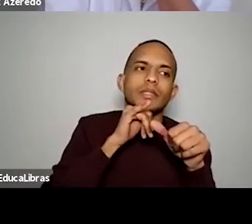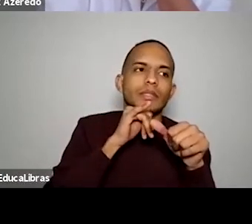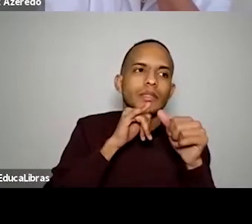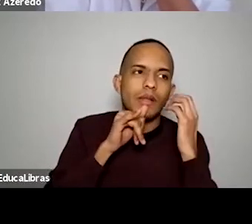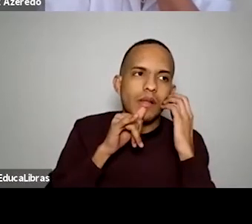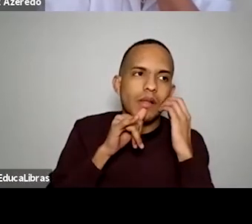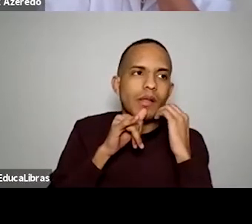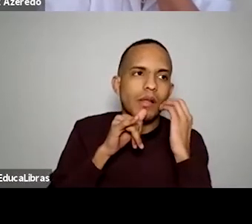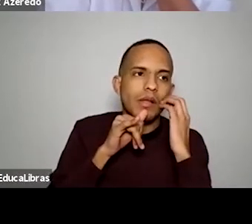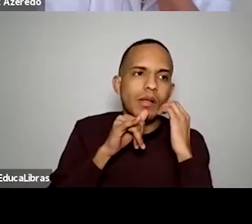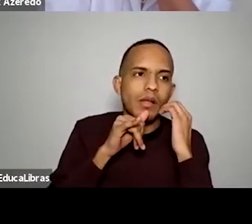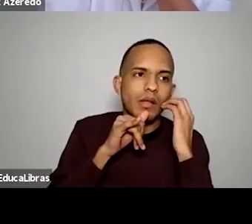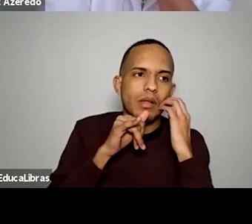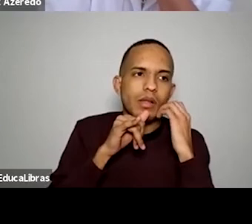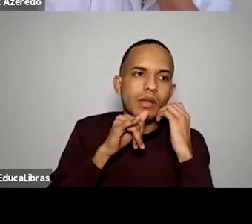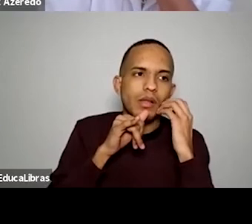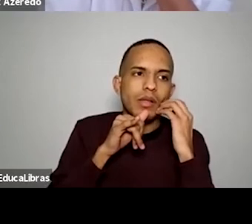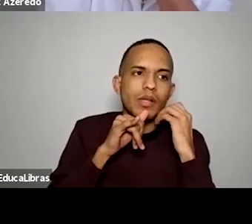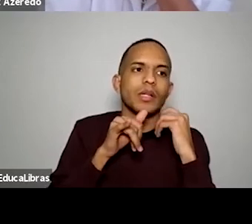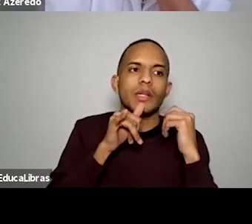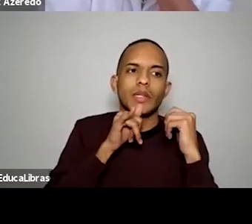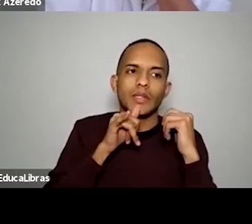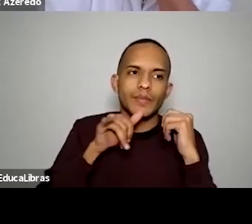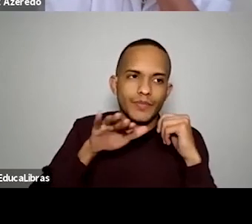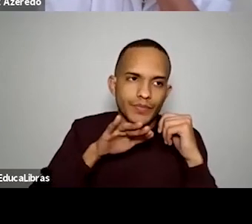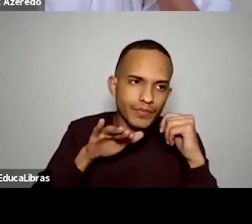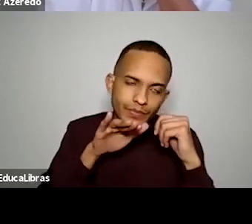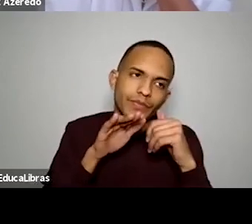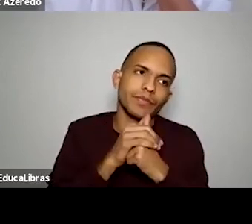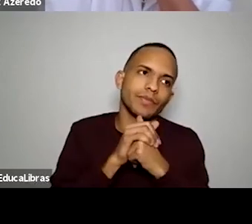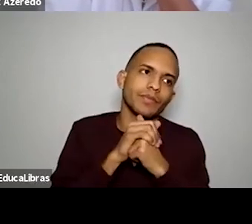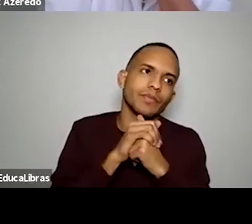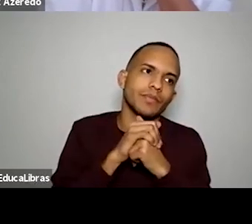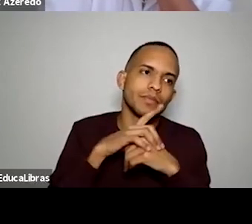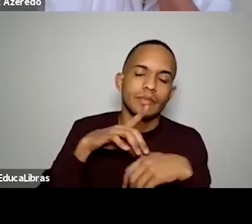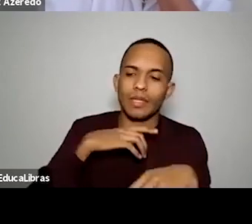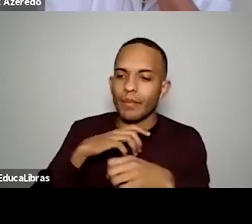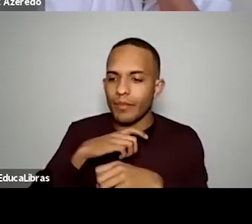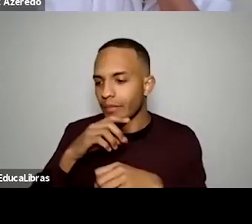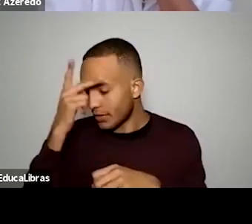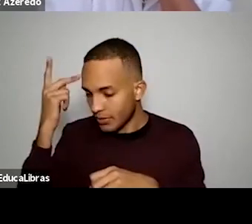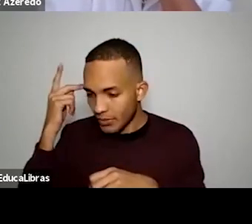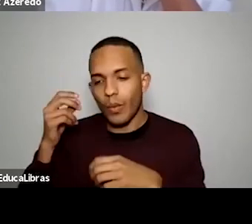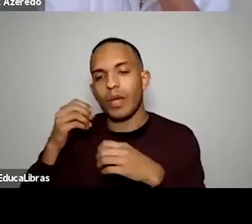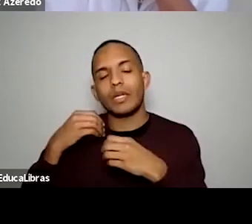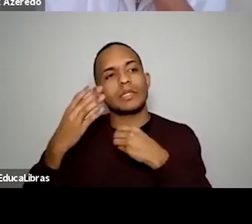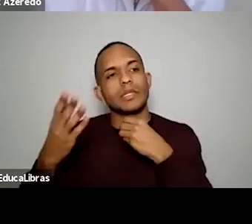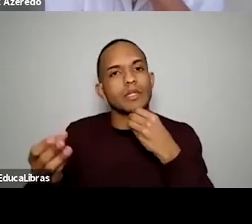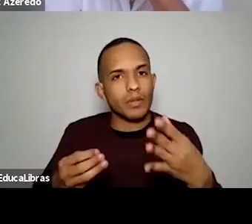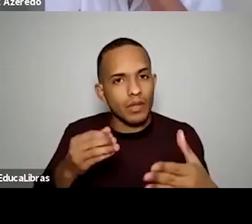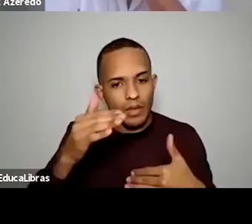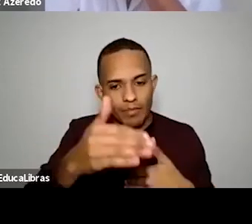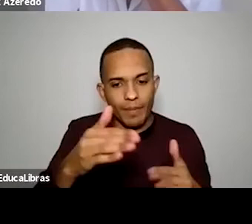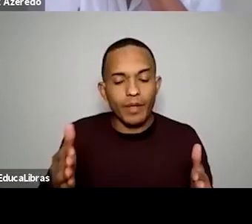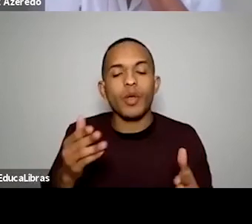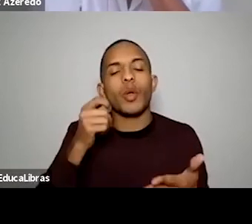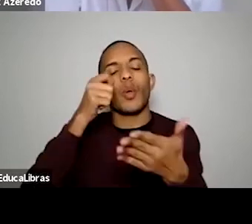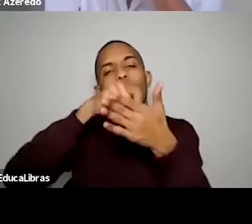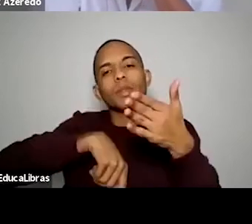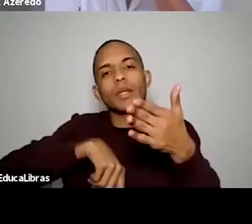criamos Mãos de Maria, Adote uma Diarista, distribuímos cestas básicas, contratamos ambulâncias, condução.